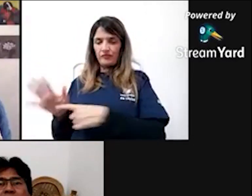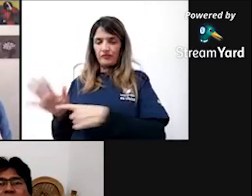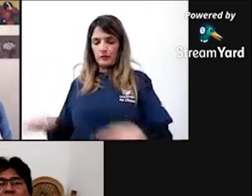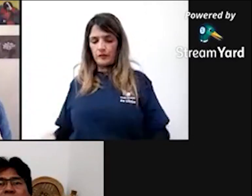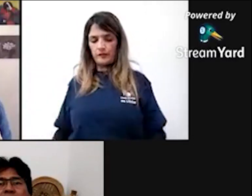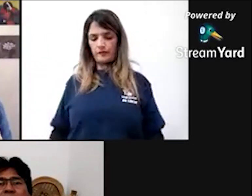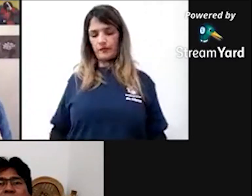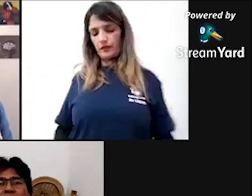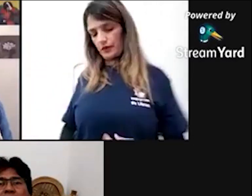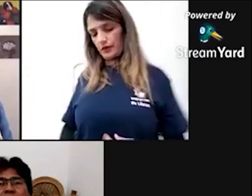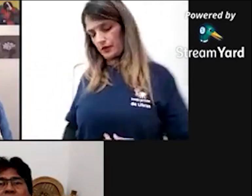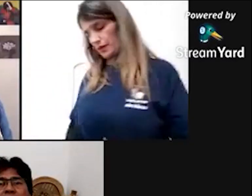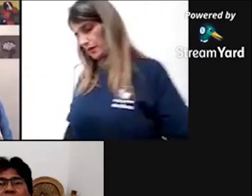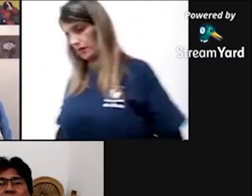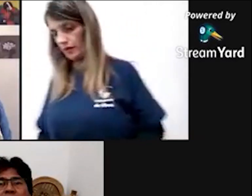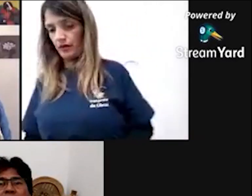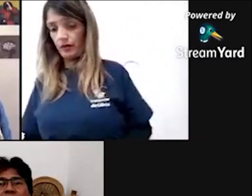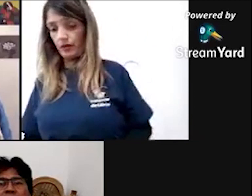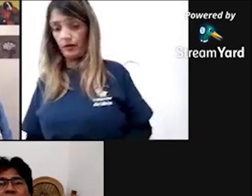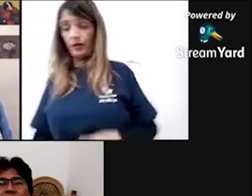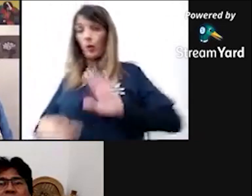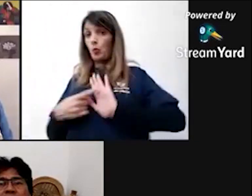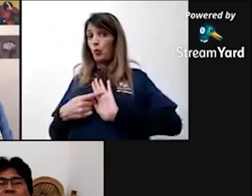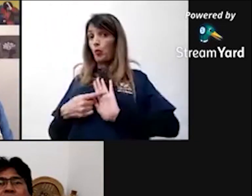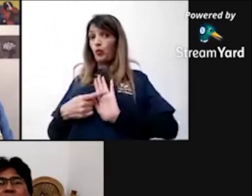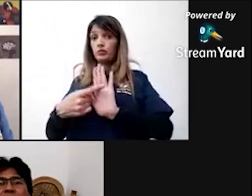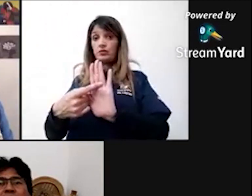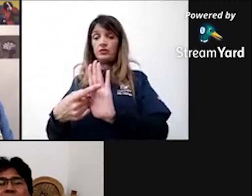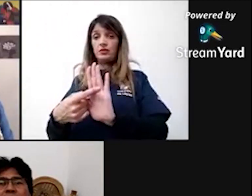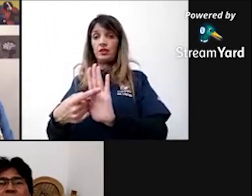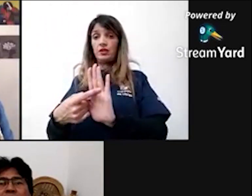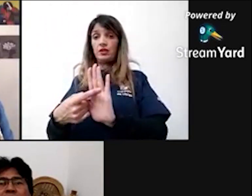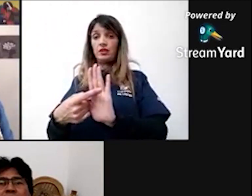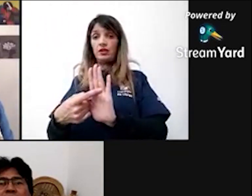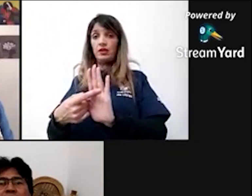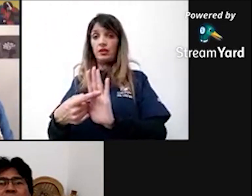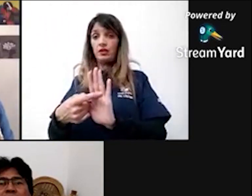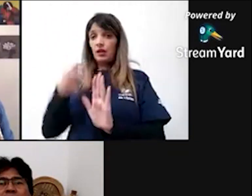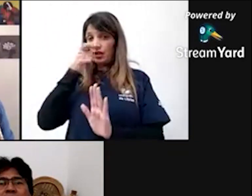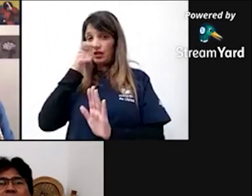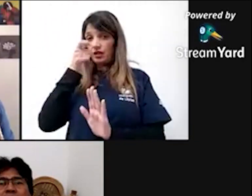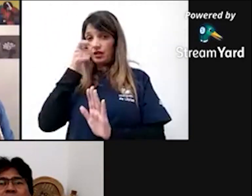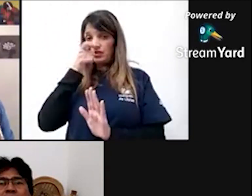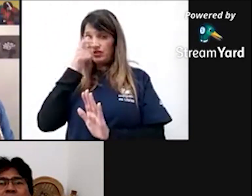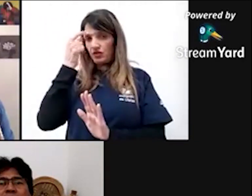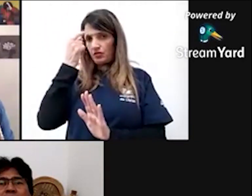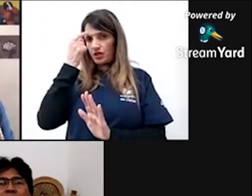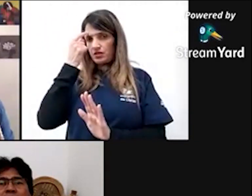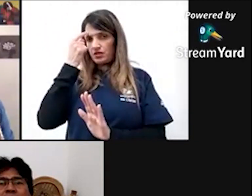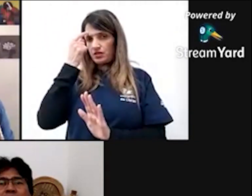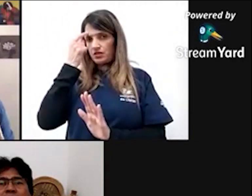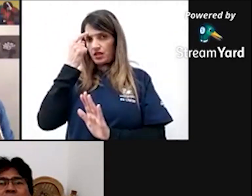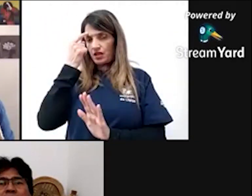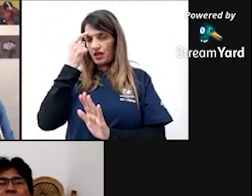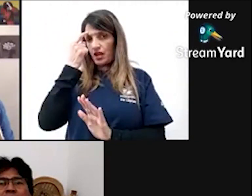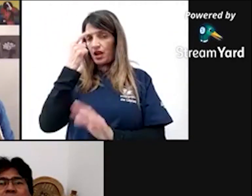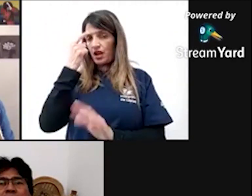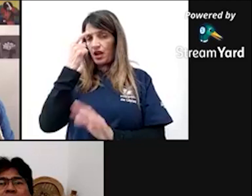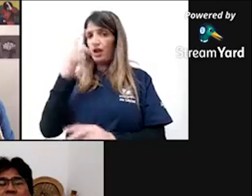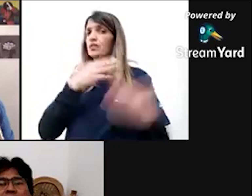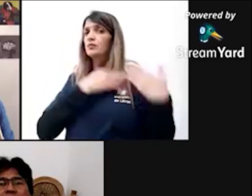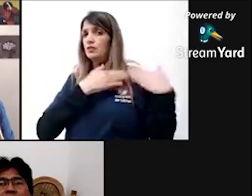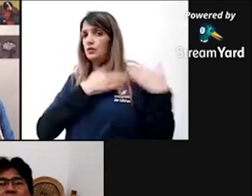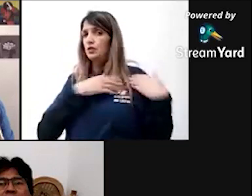de tirar de dentro e colocar para fora é uma imagem muito interessante se a gente pensar que o papel do educador é